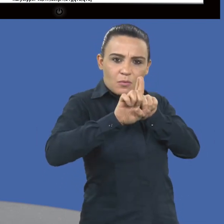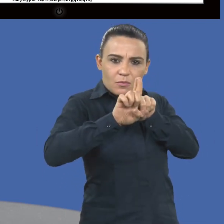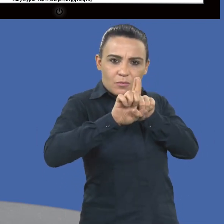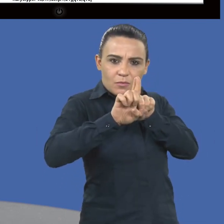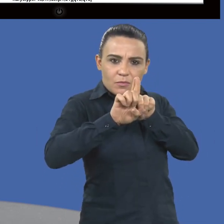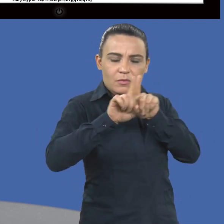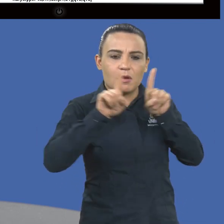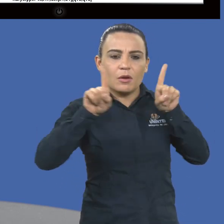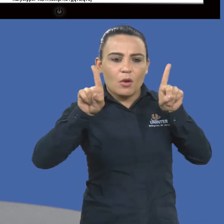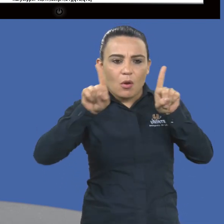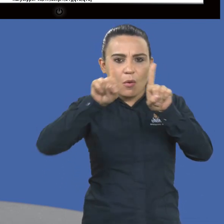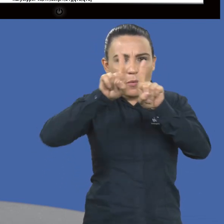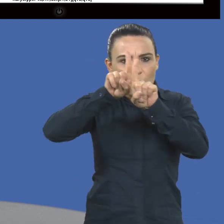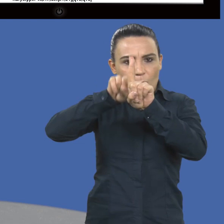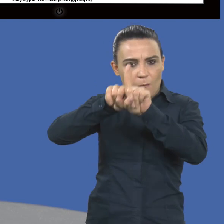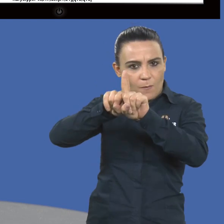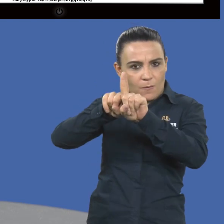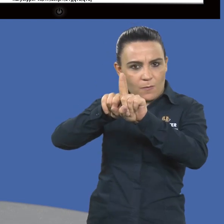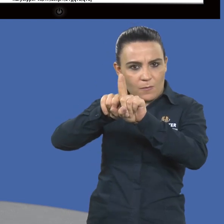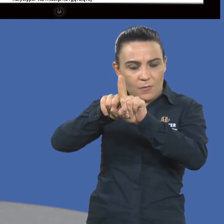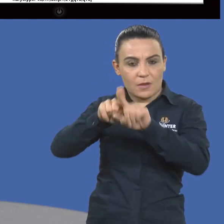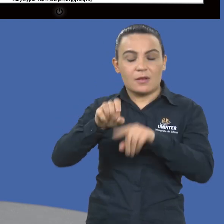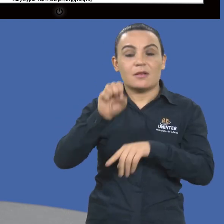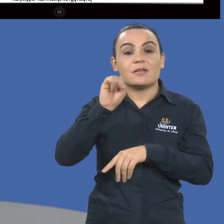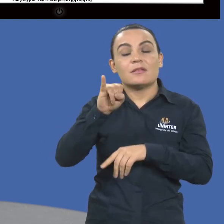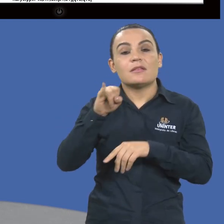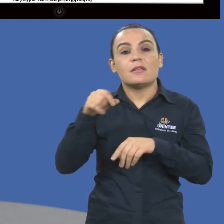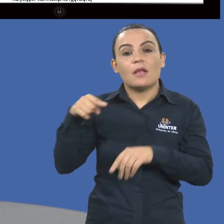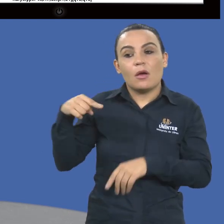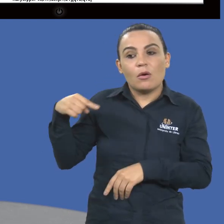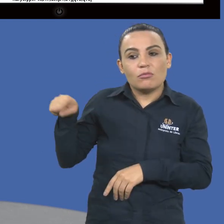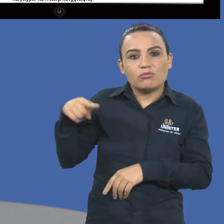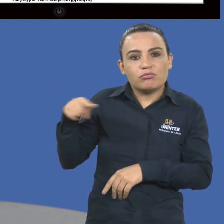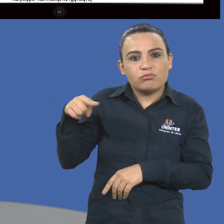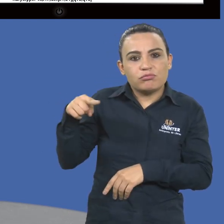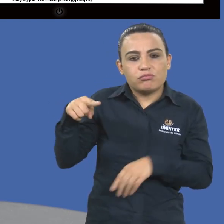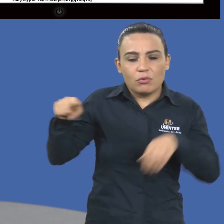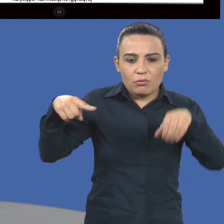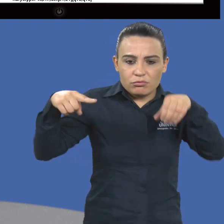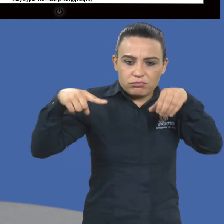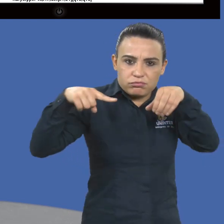estão juntos. Ou seja, quando esse homem preparar